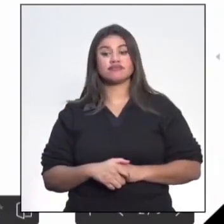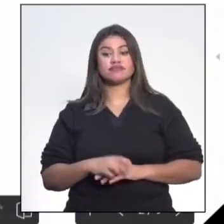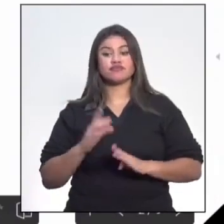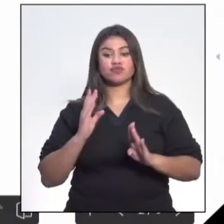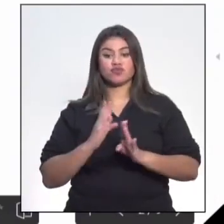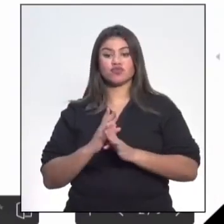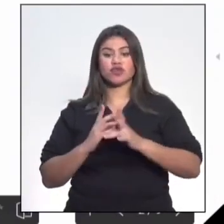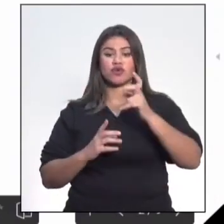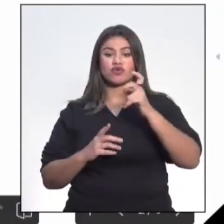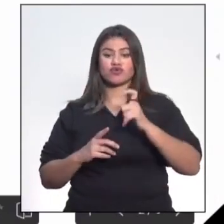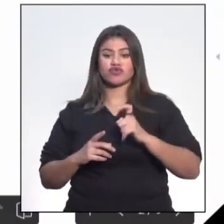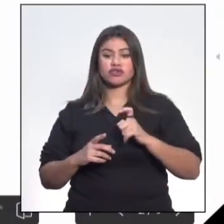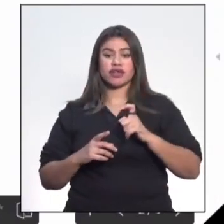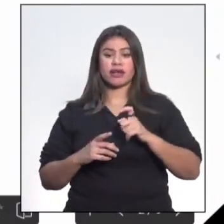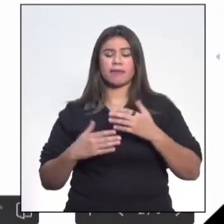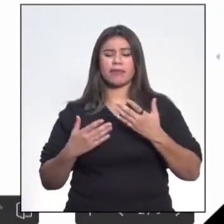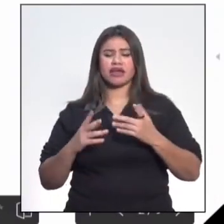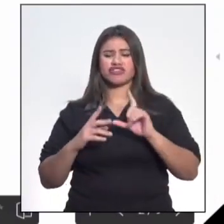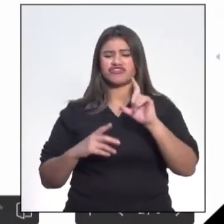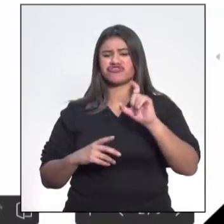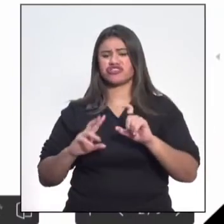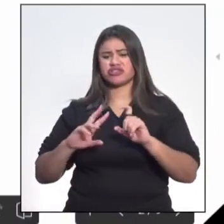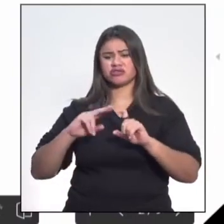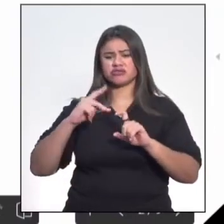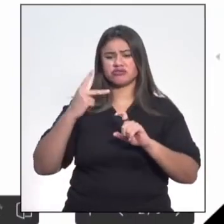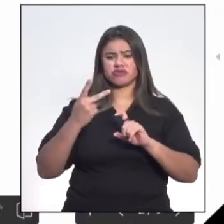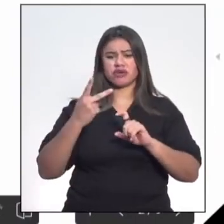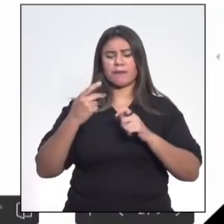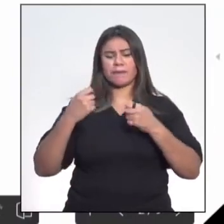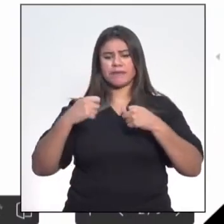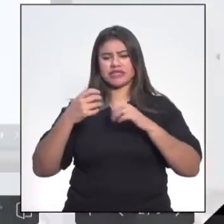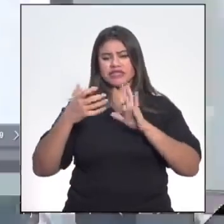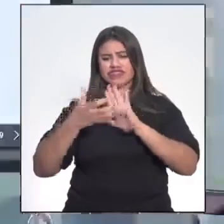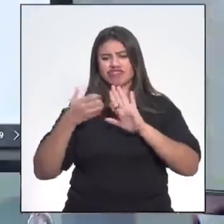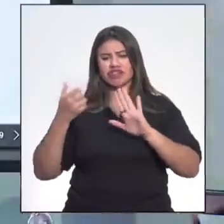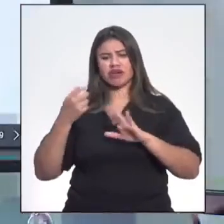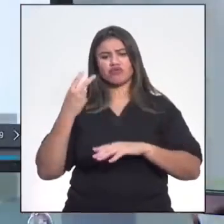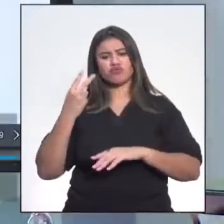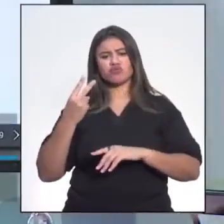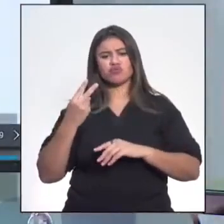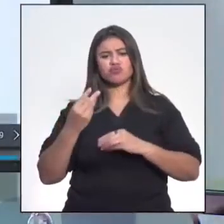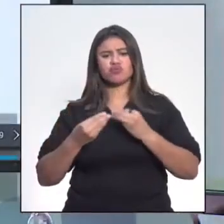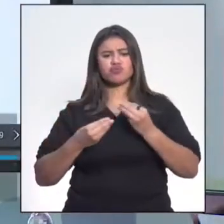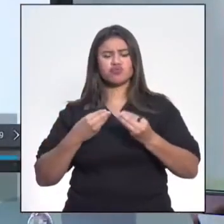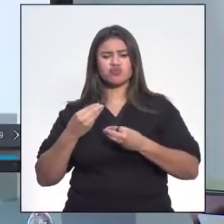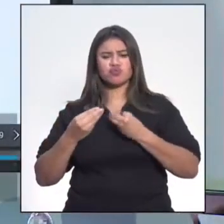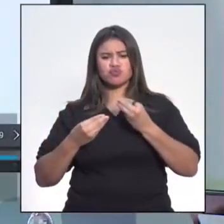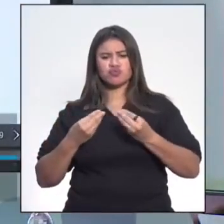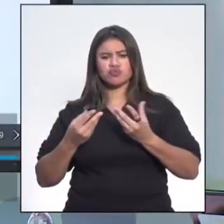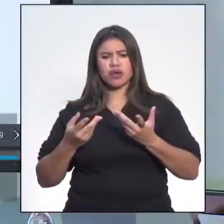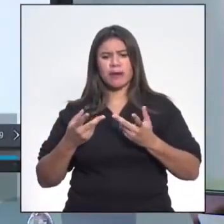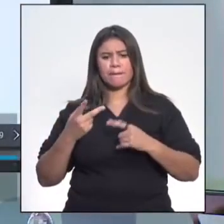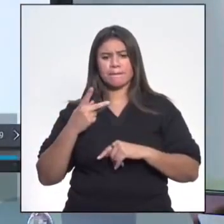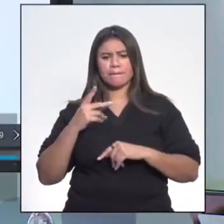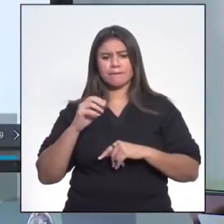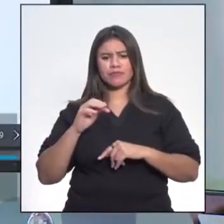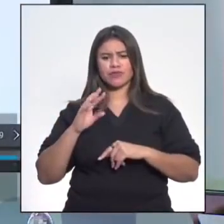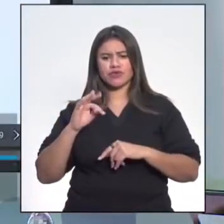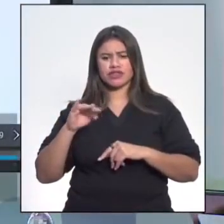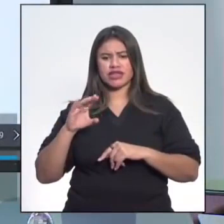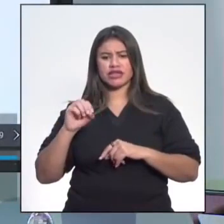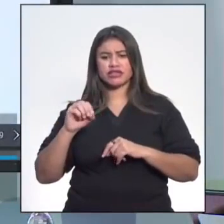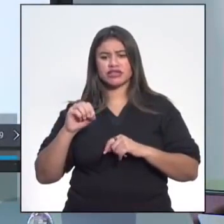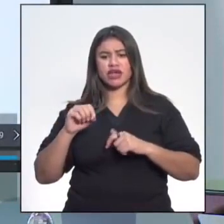x, mas está x ao quadrado. Eu tenho que tirar esse 2 do expoente. 2 potência, contrário da potência, é a